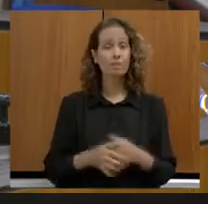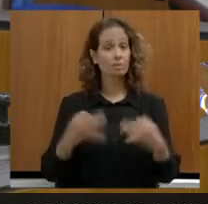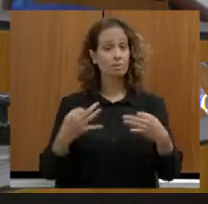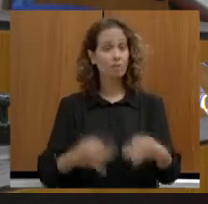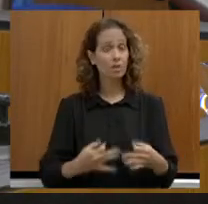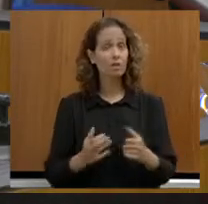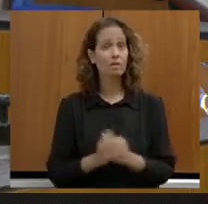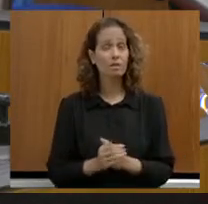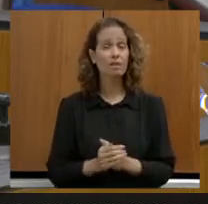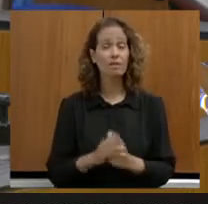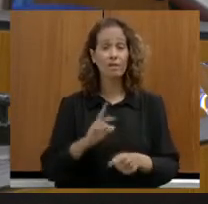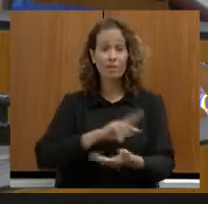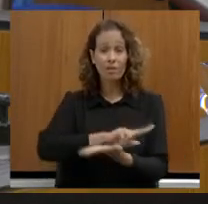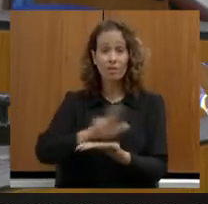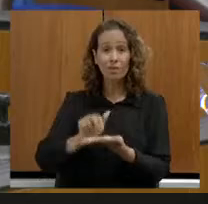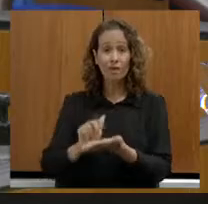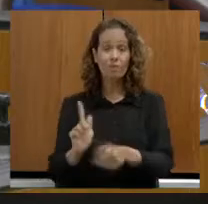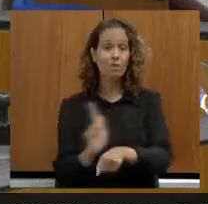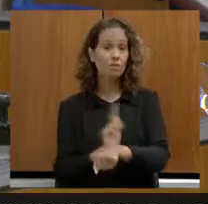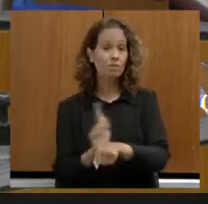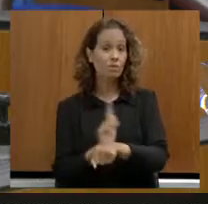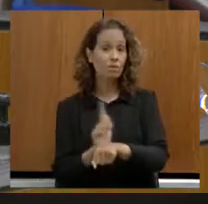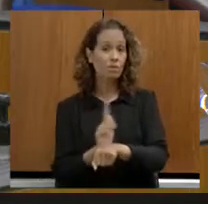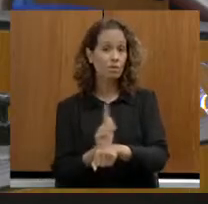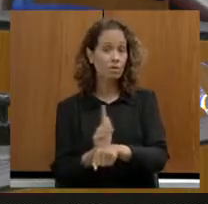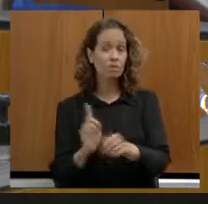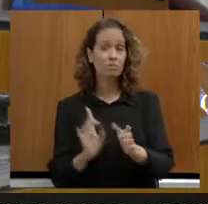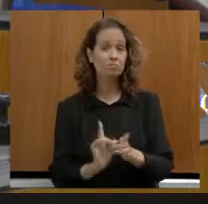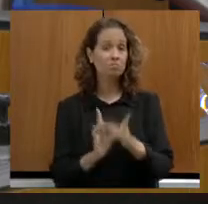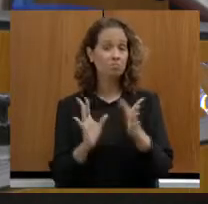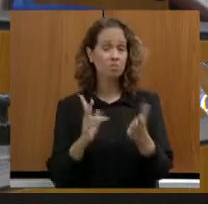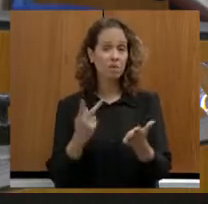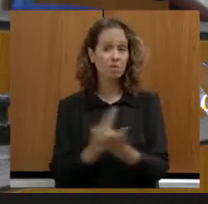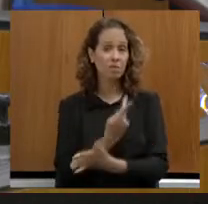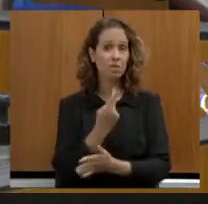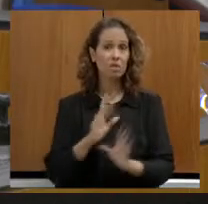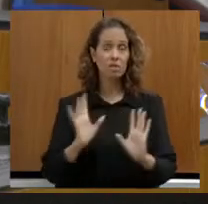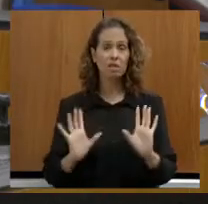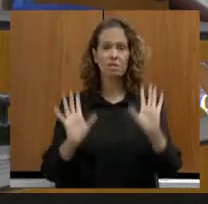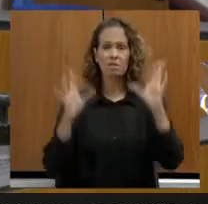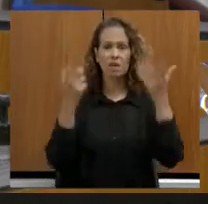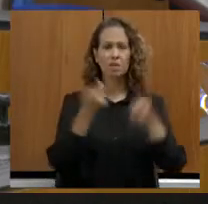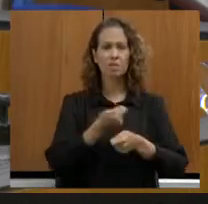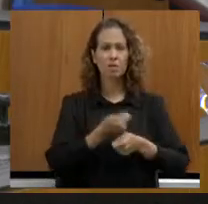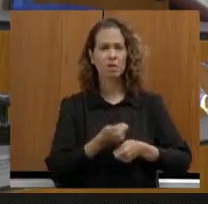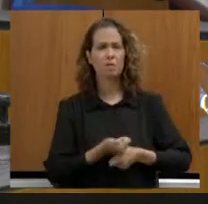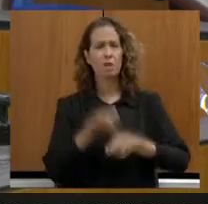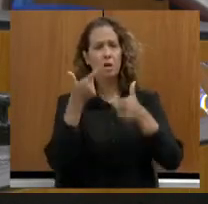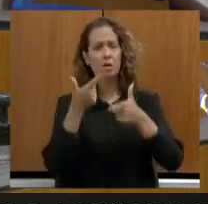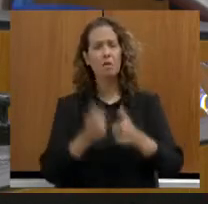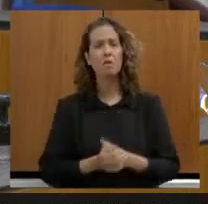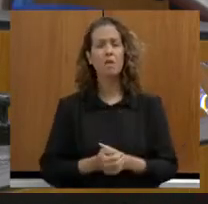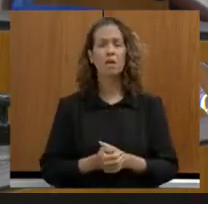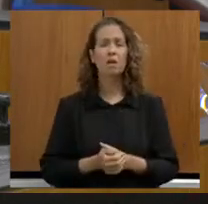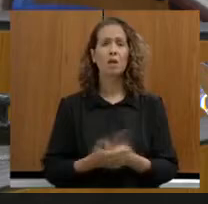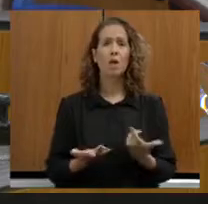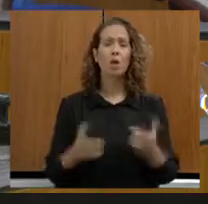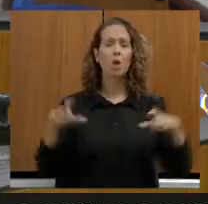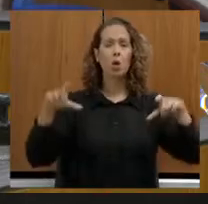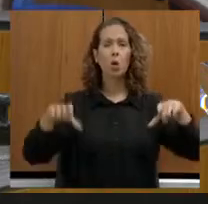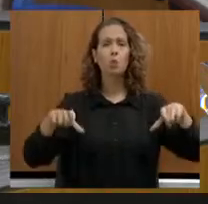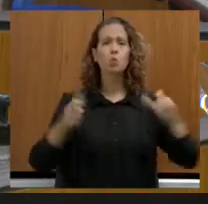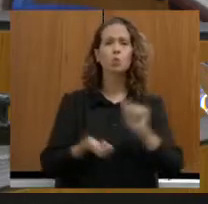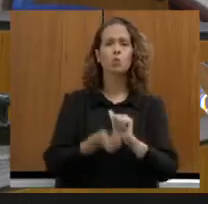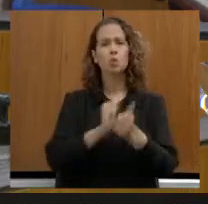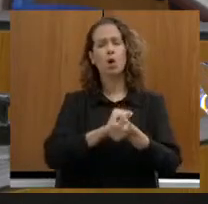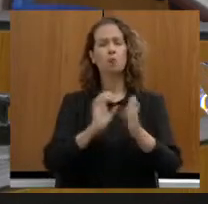certeza de que muitos desses gestores eles vão permite É isso aí as festas de Réveillon abertura para Os jogos esportivos